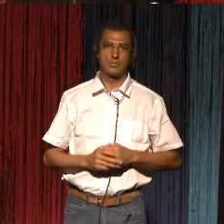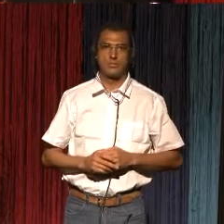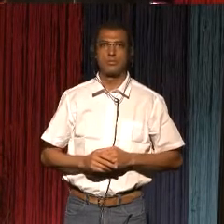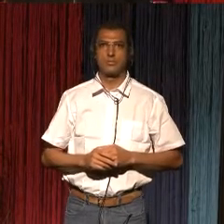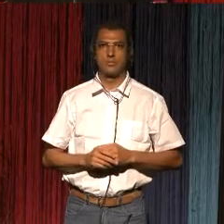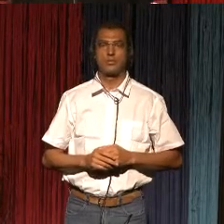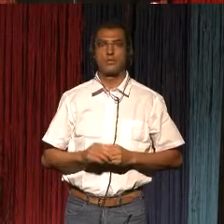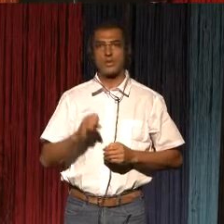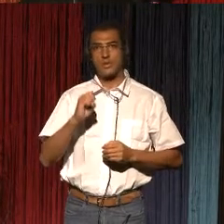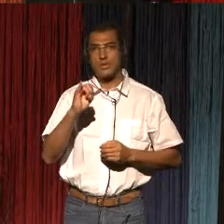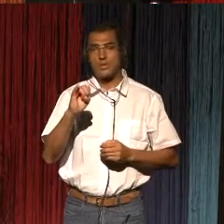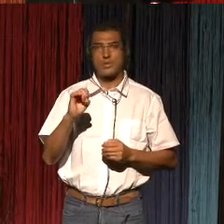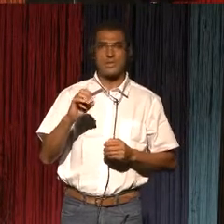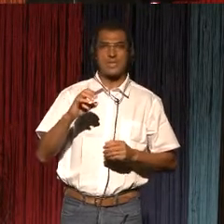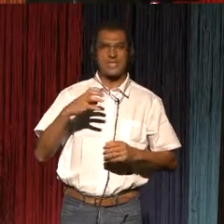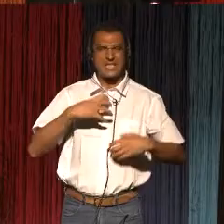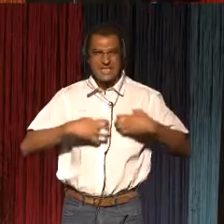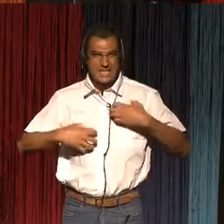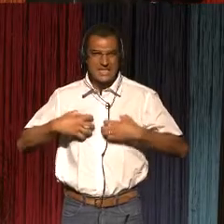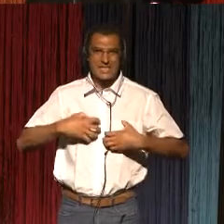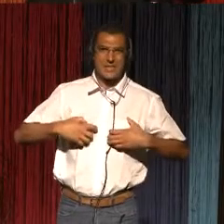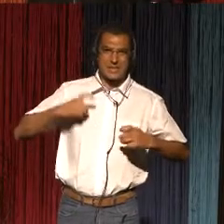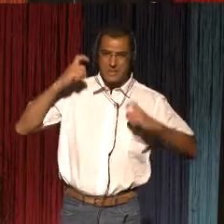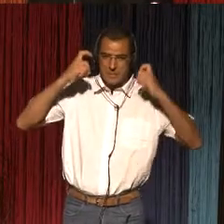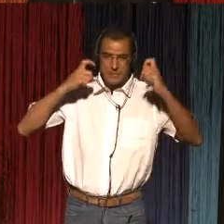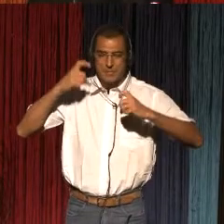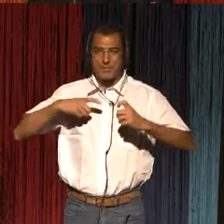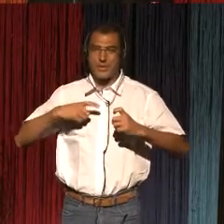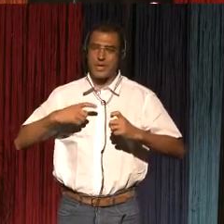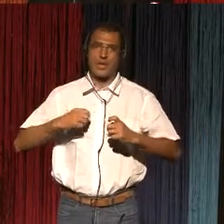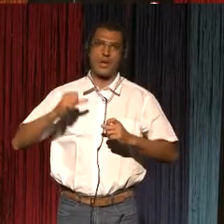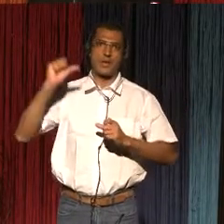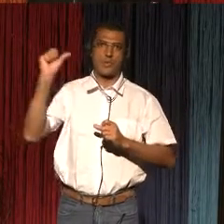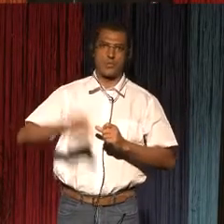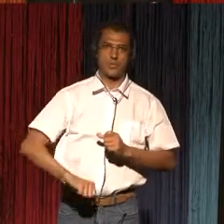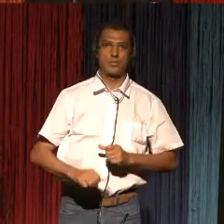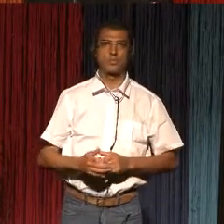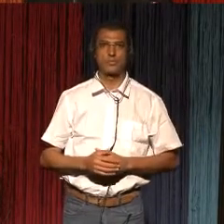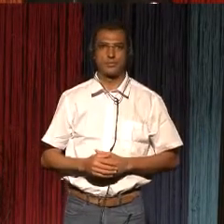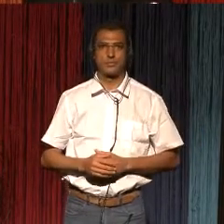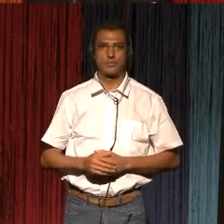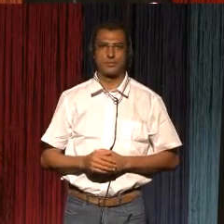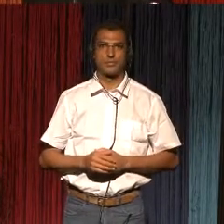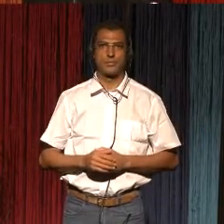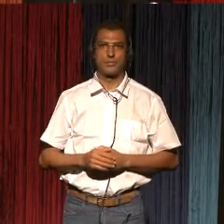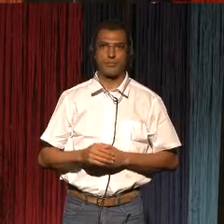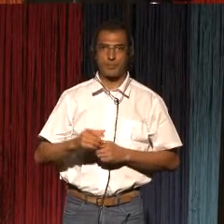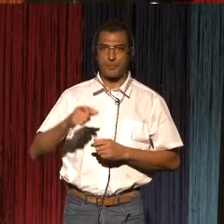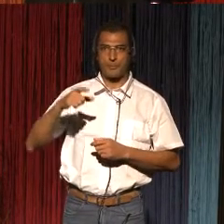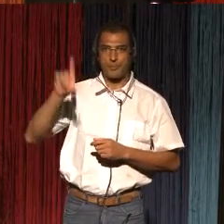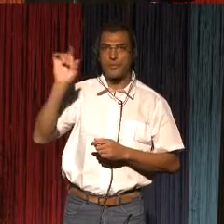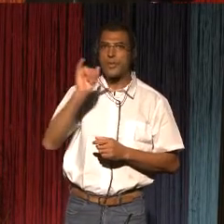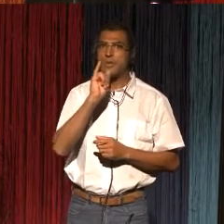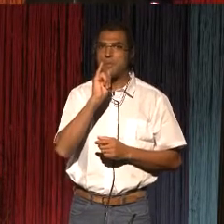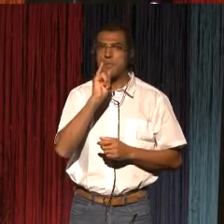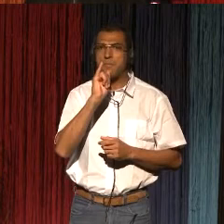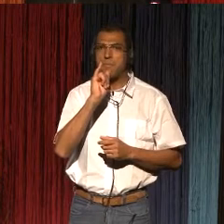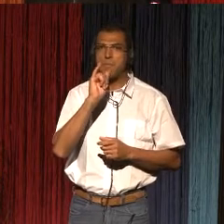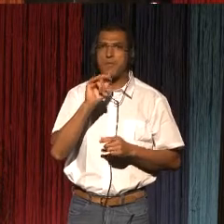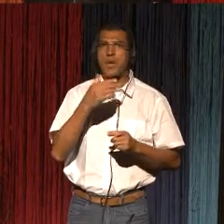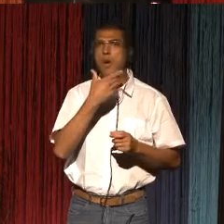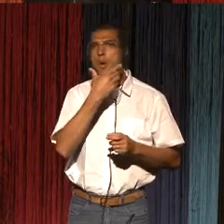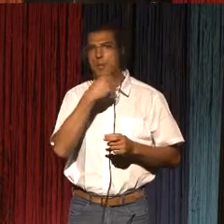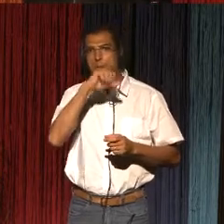funciona se a gente estiver estressado. Um outro exemplo do papel do pai e da